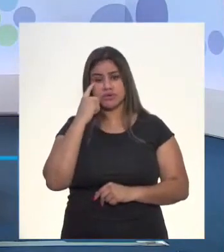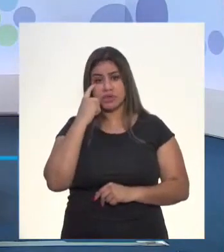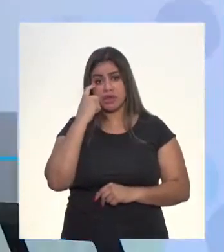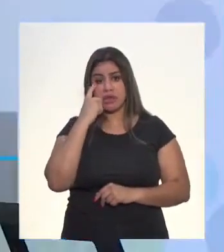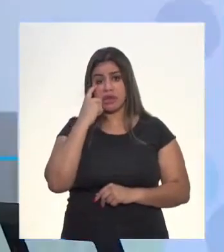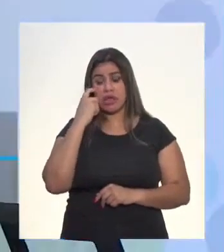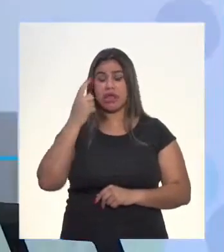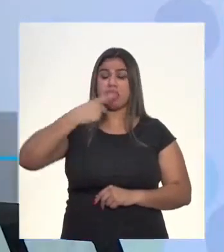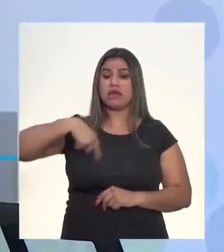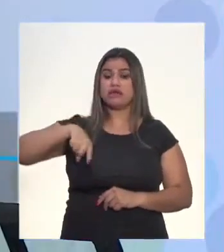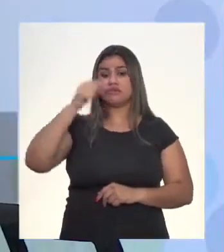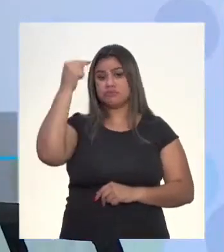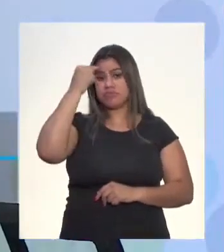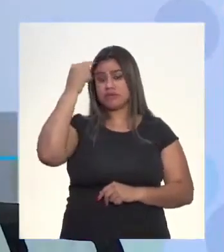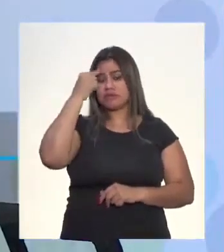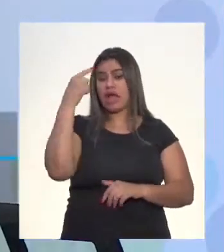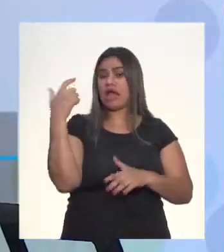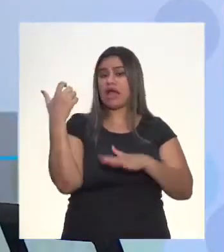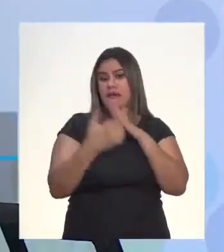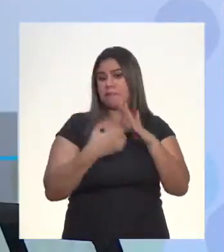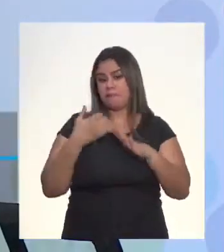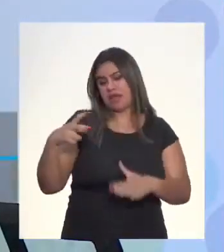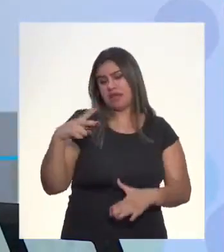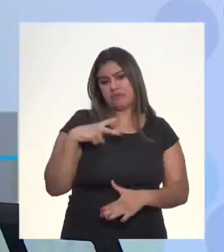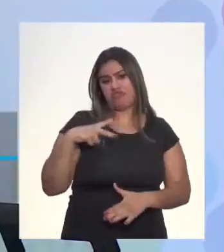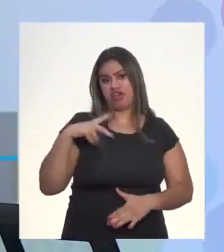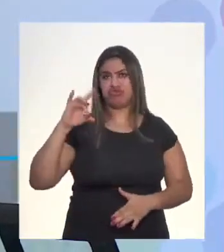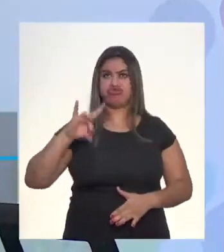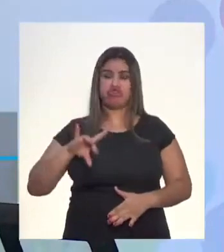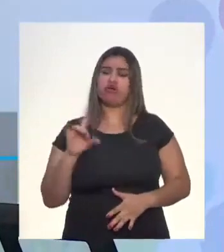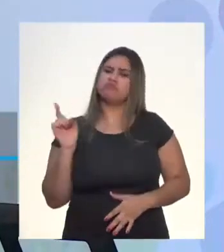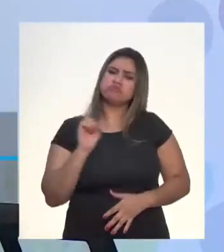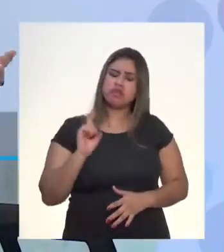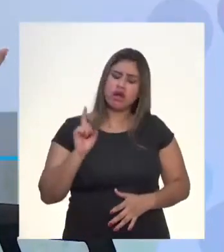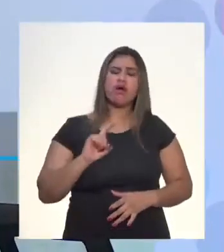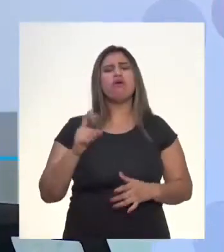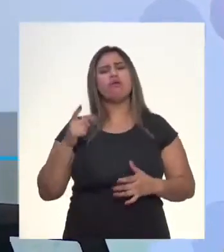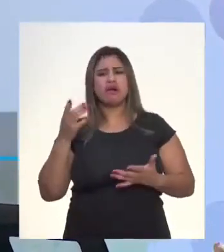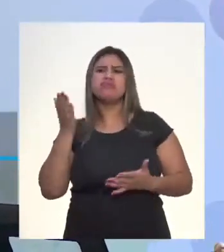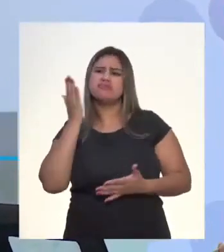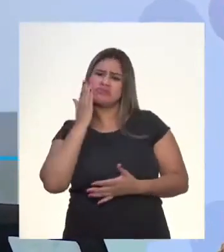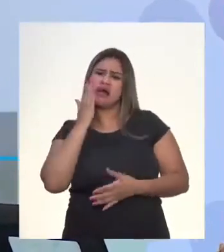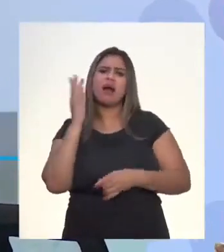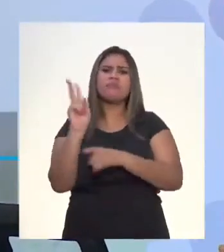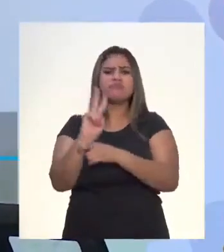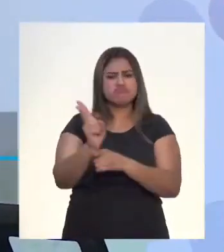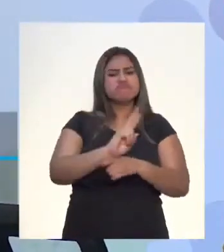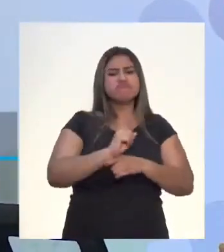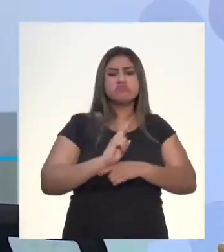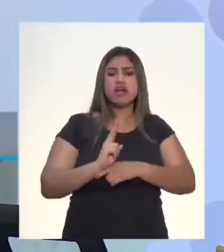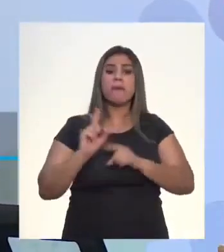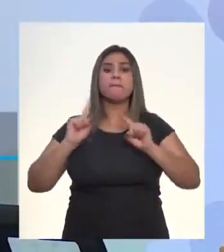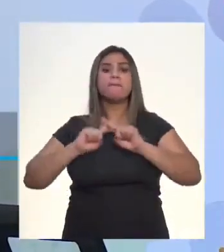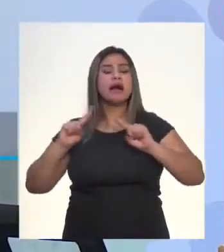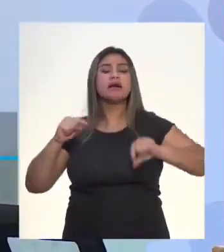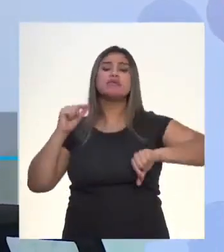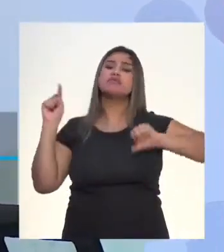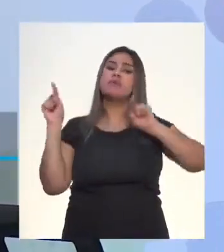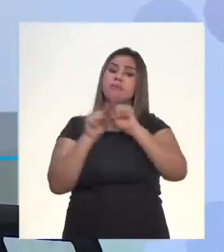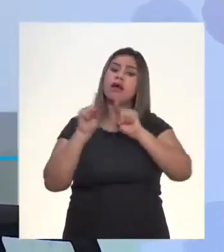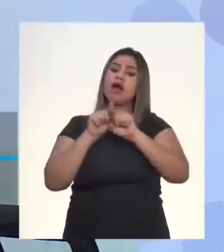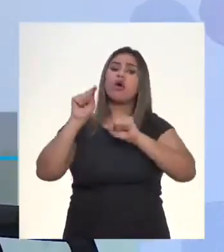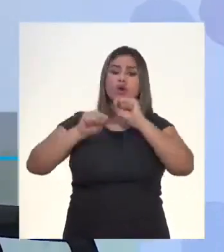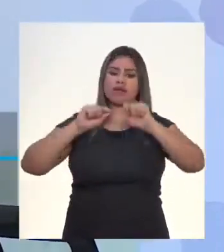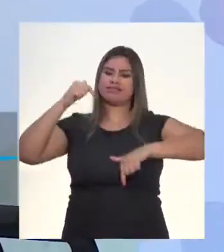existem só as empresas privadas, porque a gente sabe que ainda existe, vamos dizer assim, uma fiscalização, em certo ponto, mas existem os trabalhos informais,